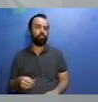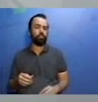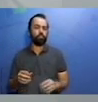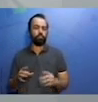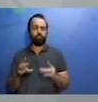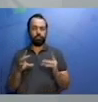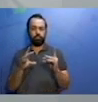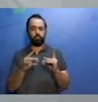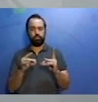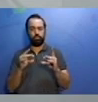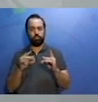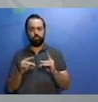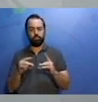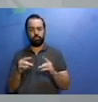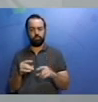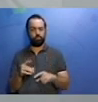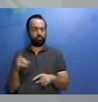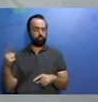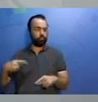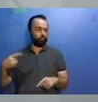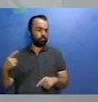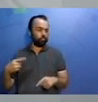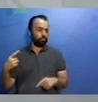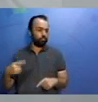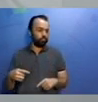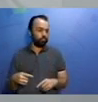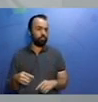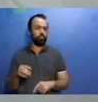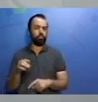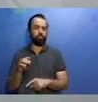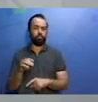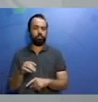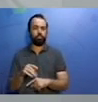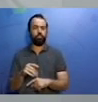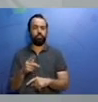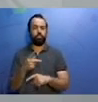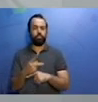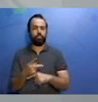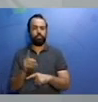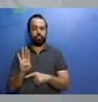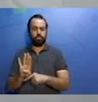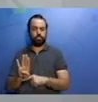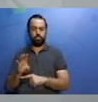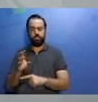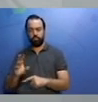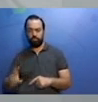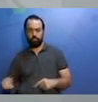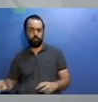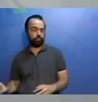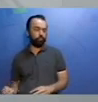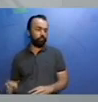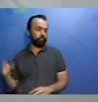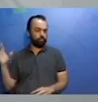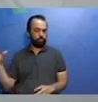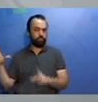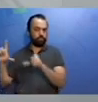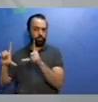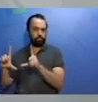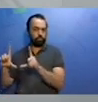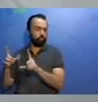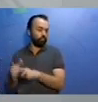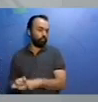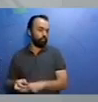né? Ele vai se separar do ferro através do seu ponto de fusão. Aqui eu tenho uma imagem de